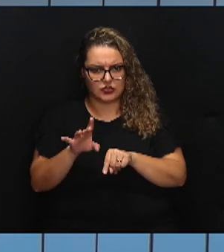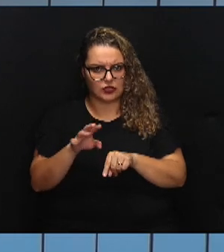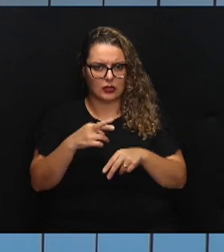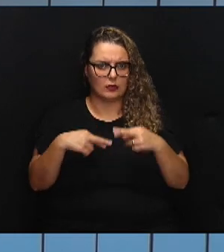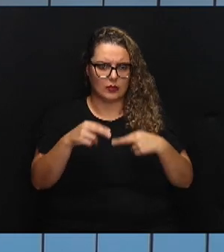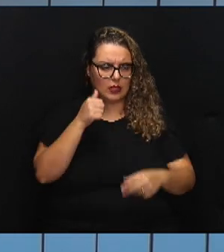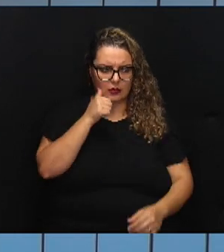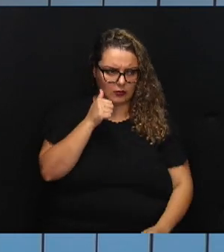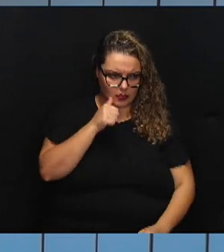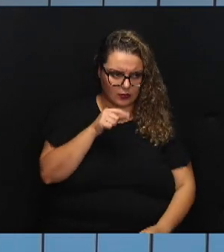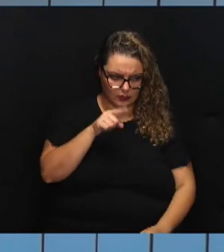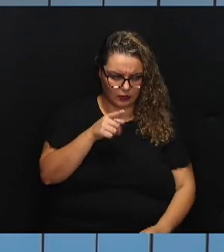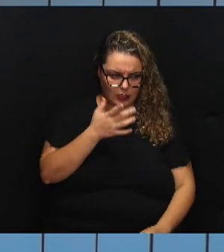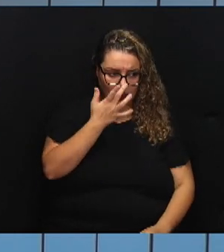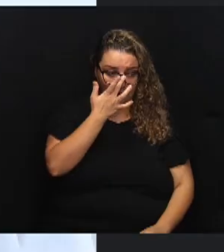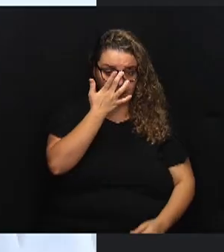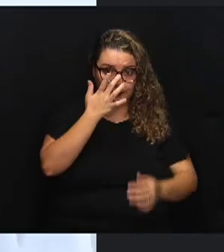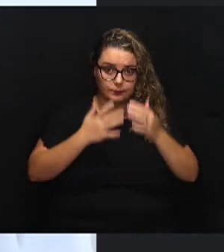das mulheres, né?